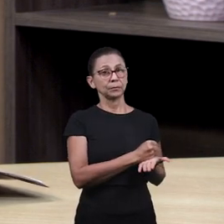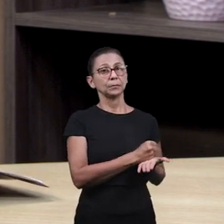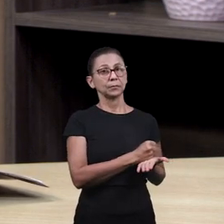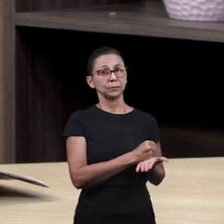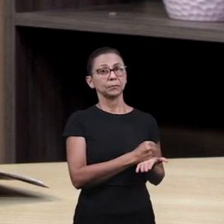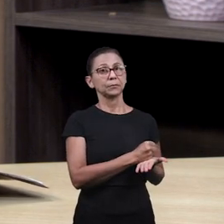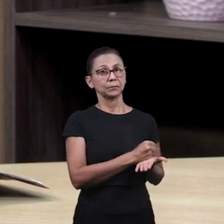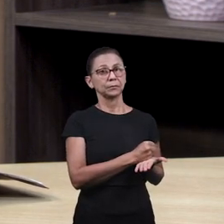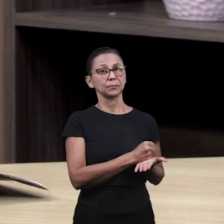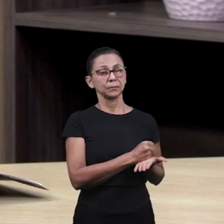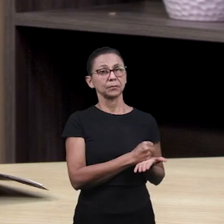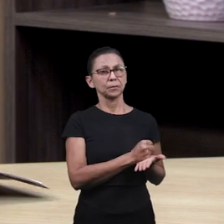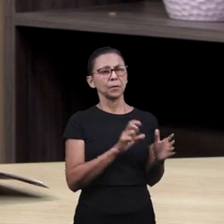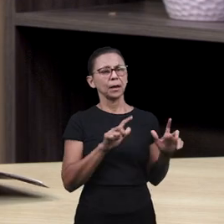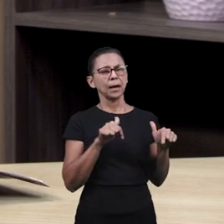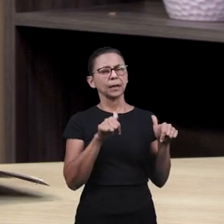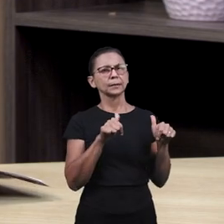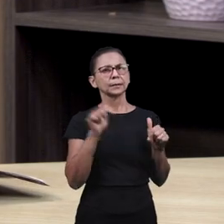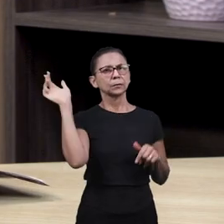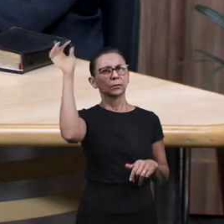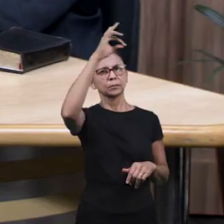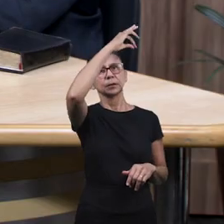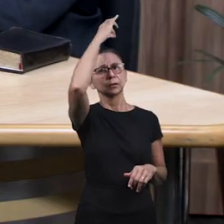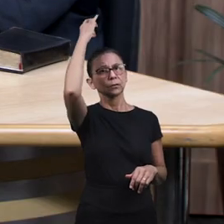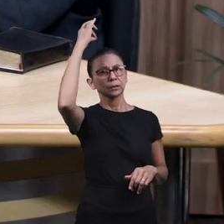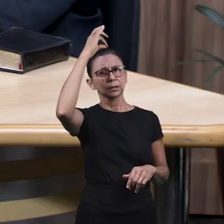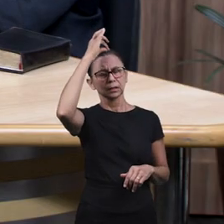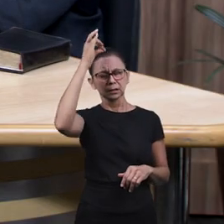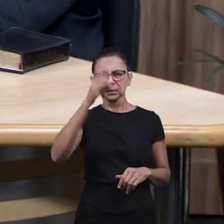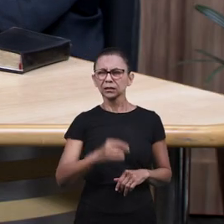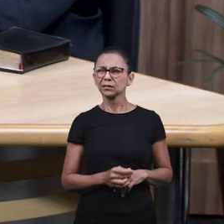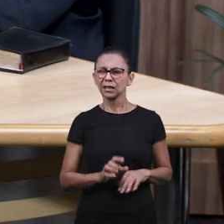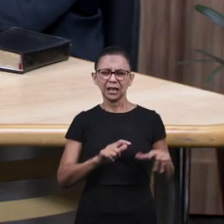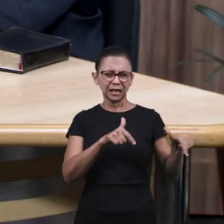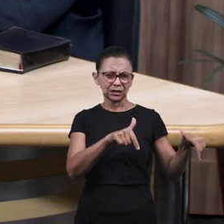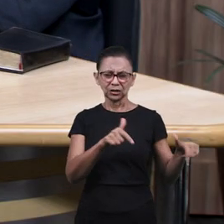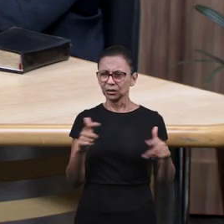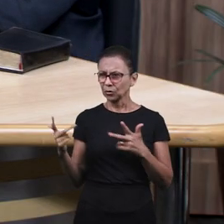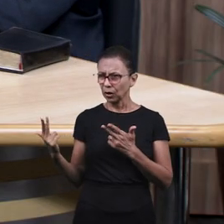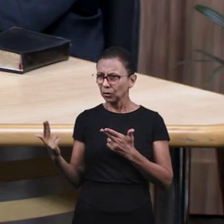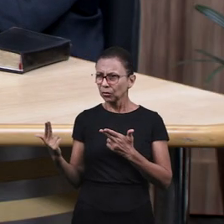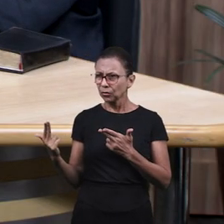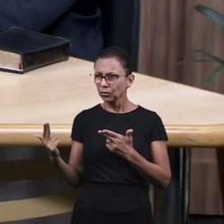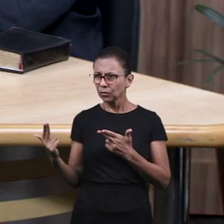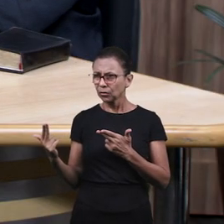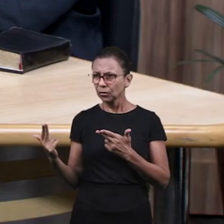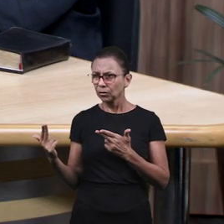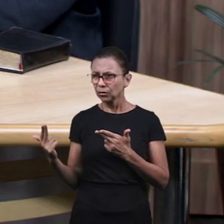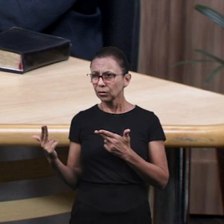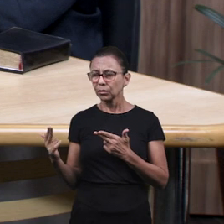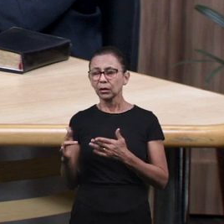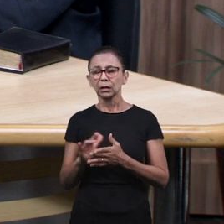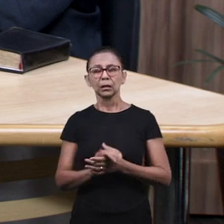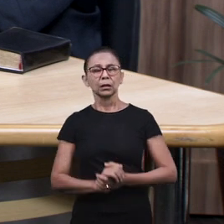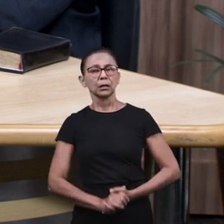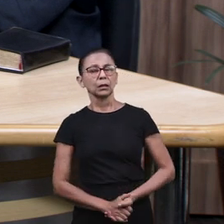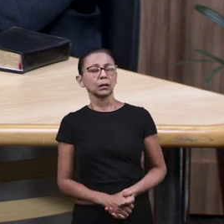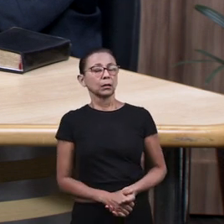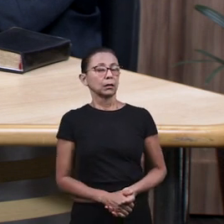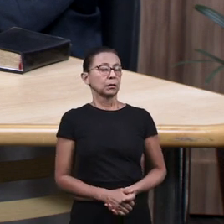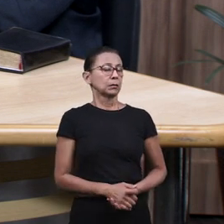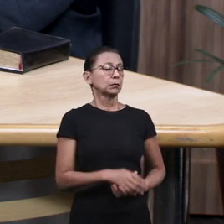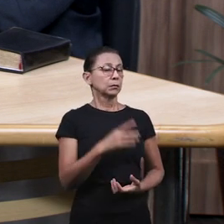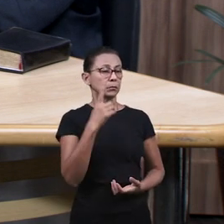uma ação do Espírito Santo no Velho Testamento. O Espírito Santo de Deus agia, então, no Velho Testamento? É muito